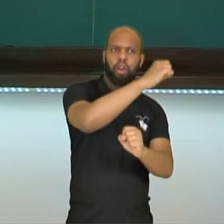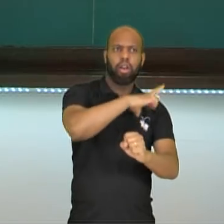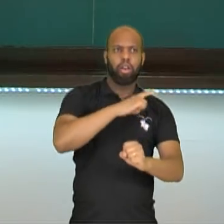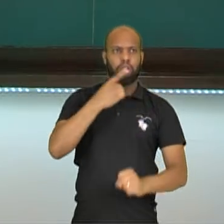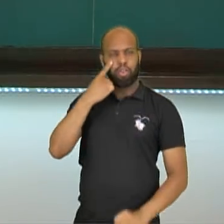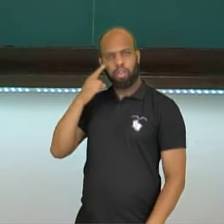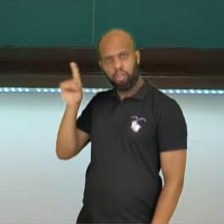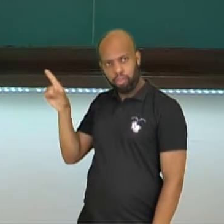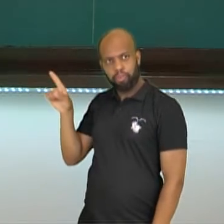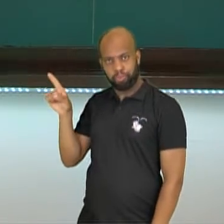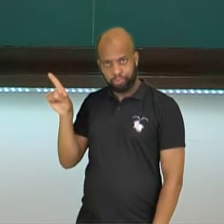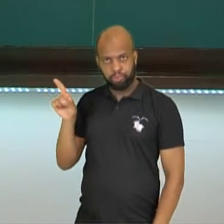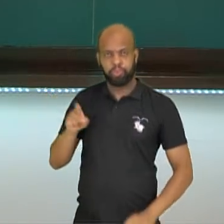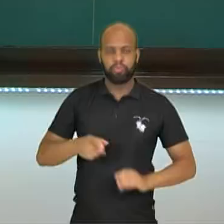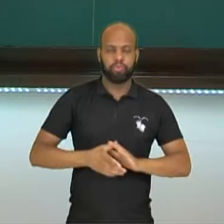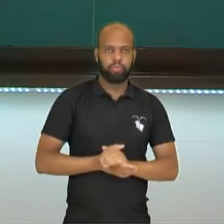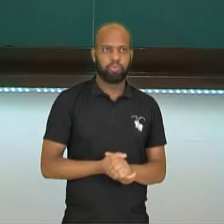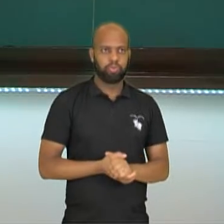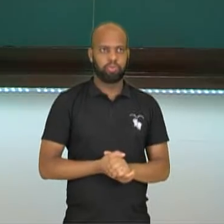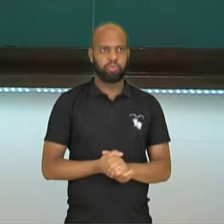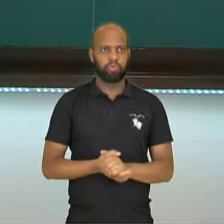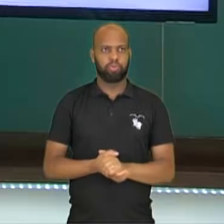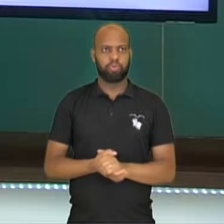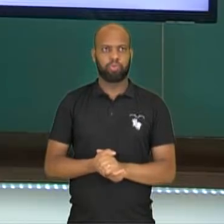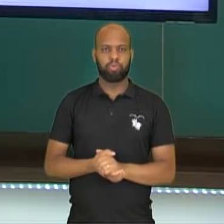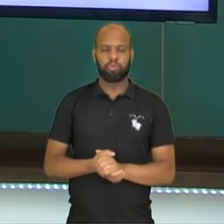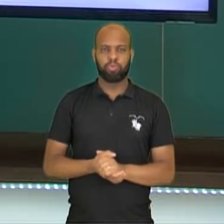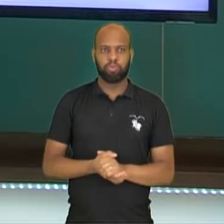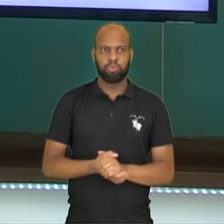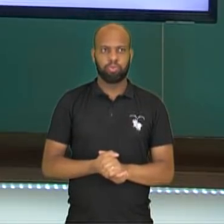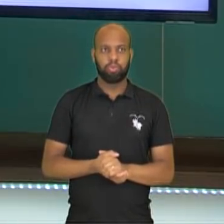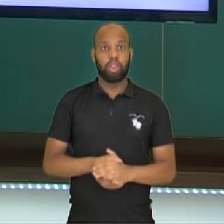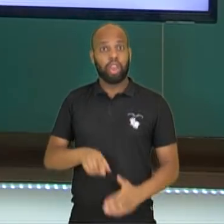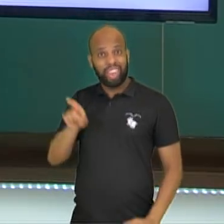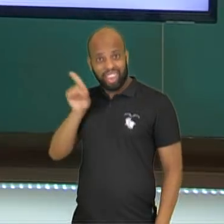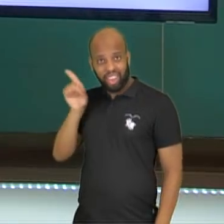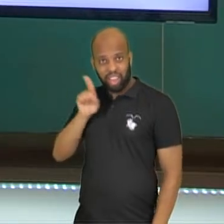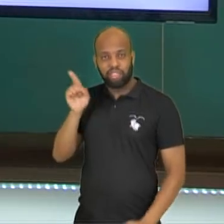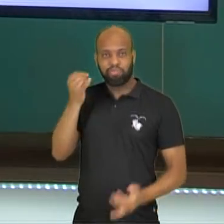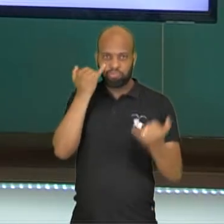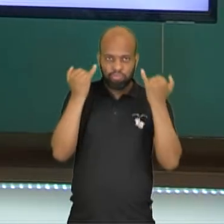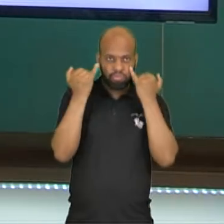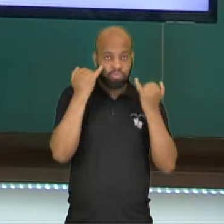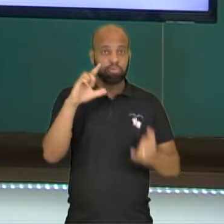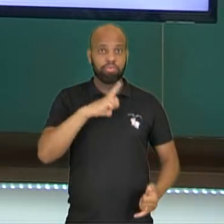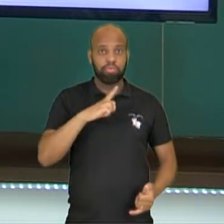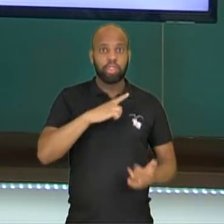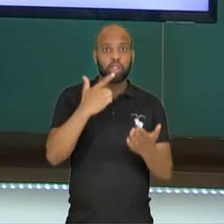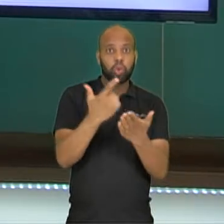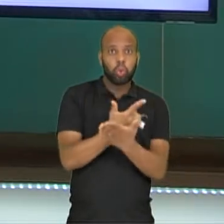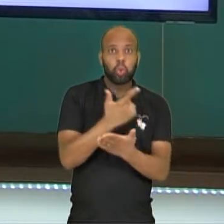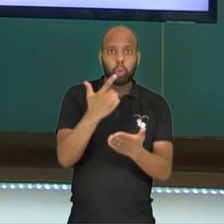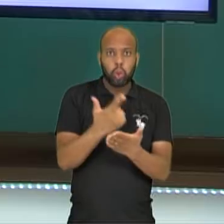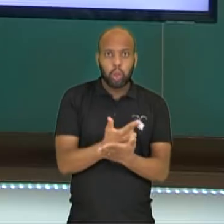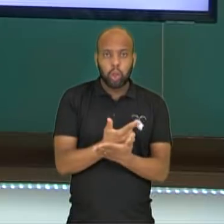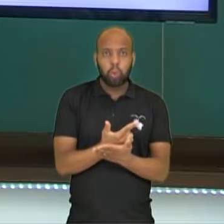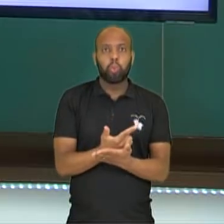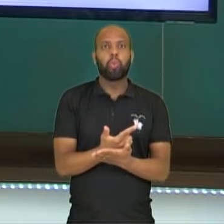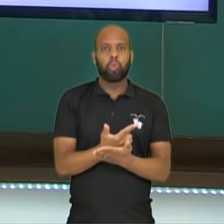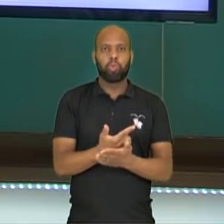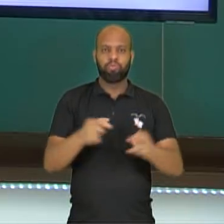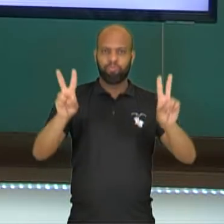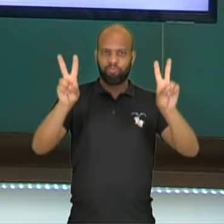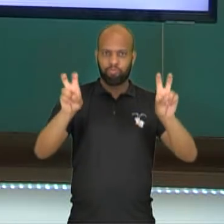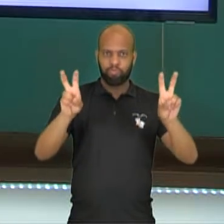Quanta Física, certo? Lá o volume número 1. Bem, por que isso aqui, meus queridos? Primeira coisa que tem uma